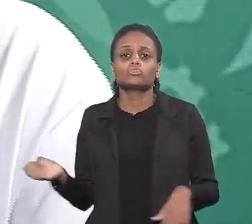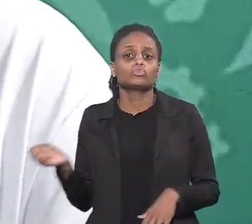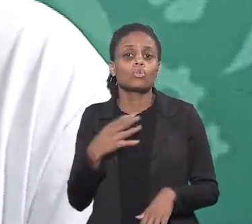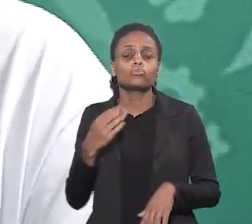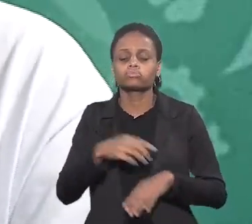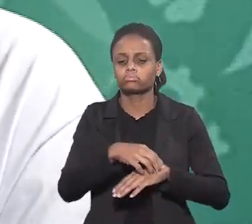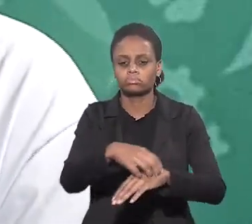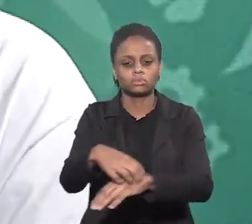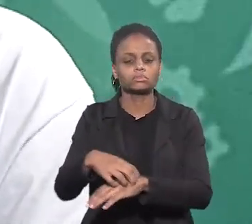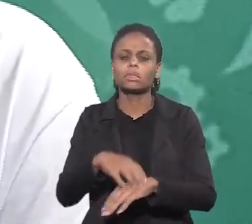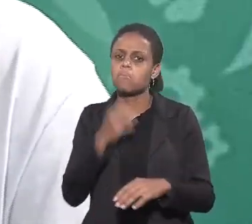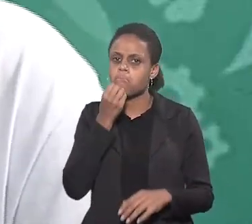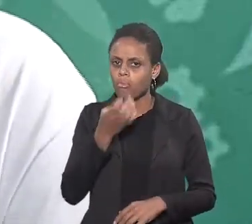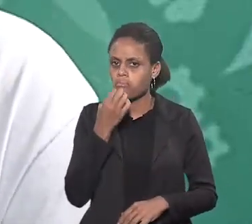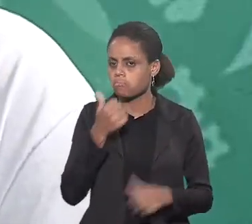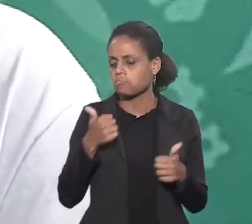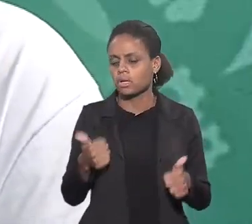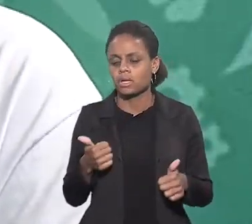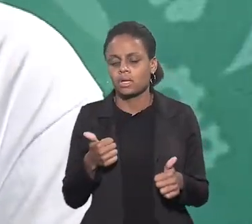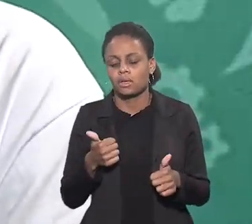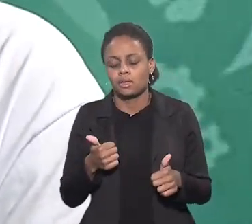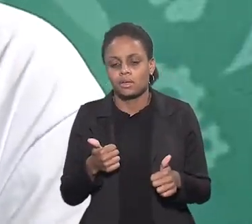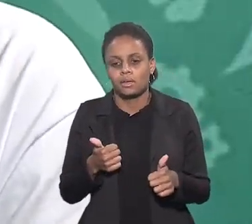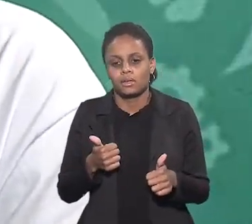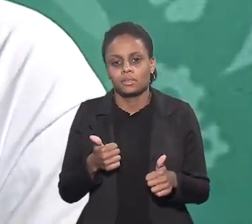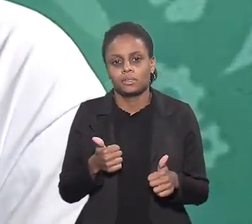de um novo meio de transporte é válido,